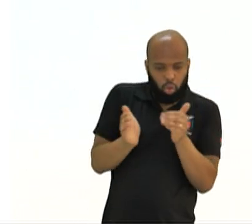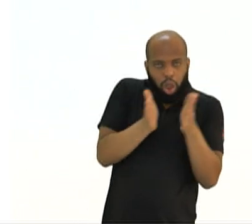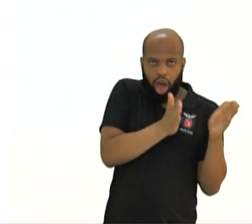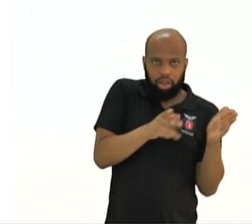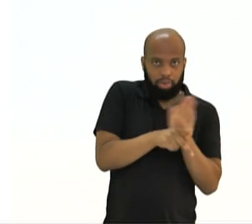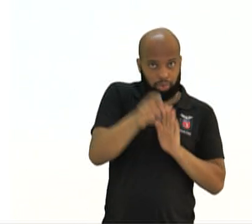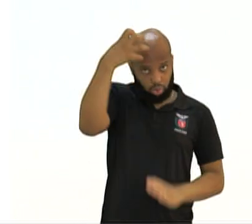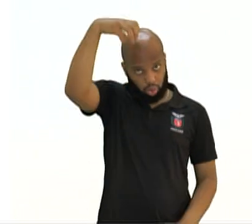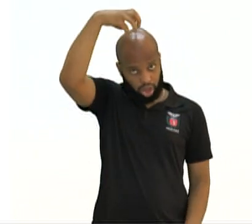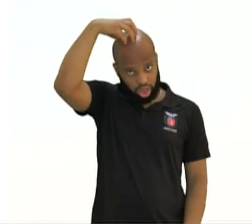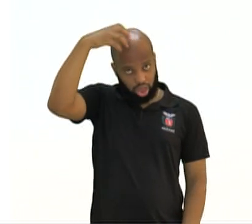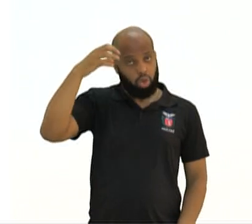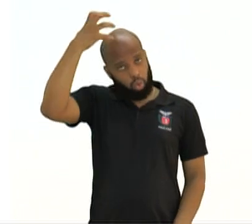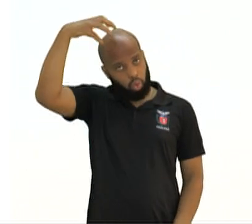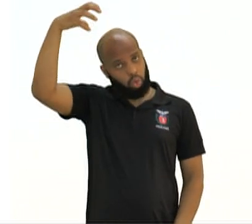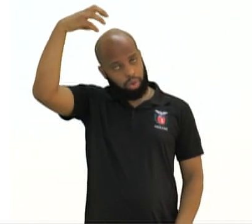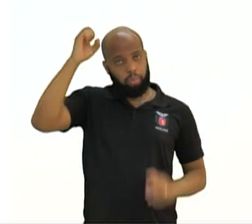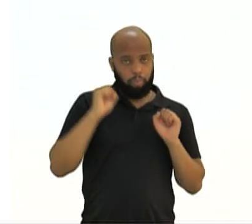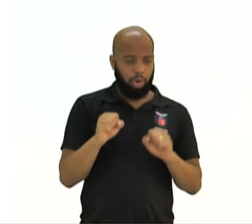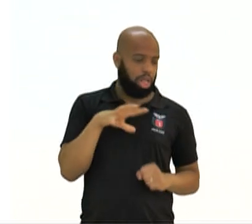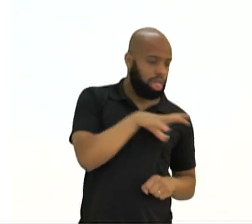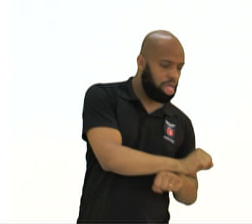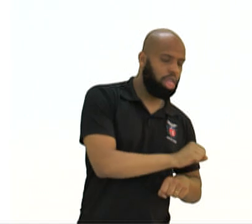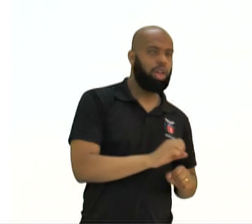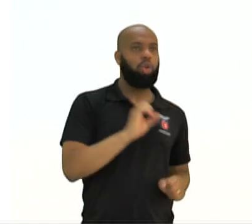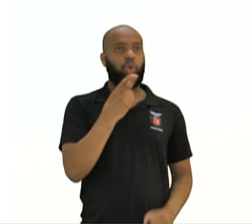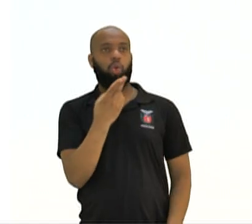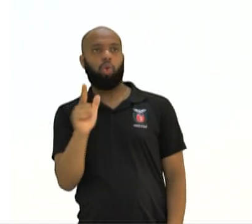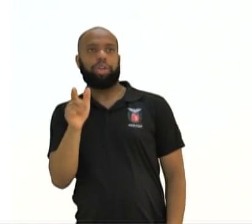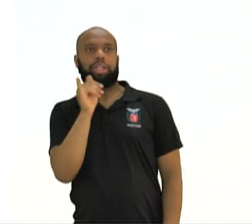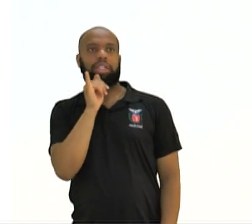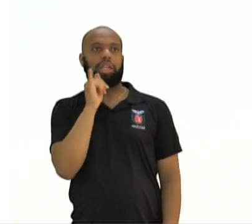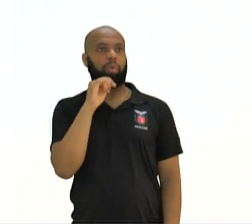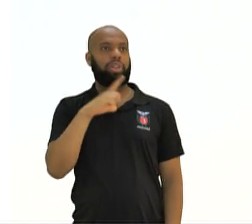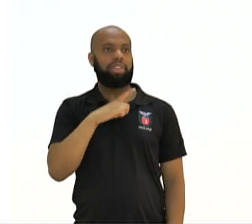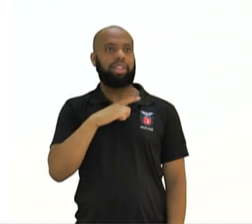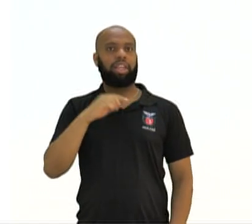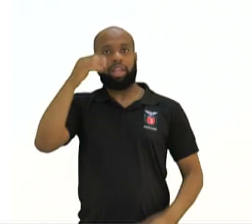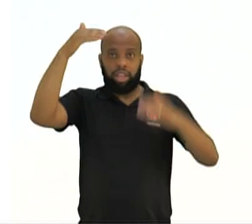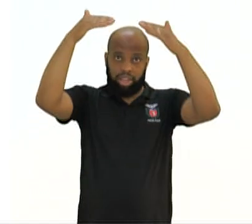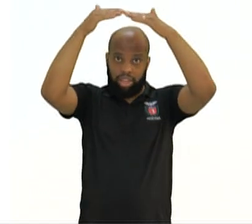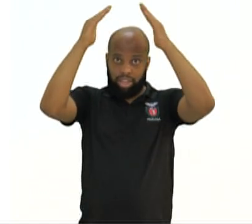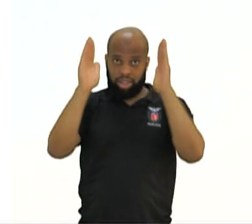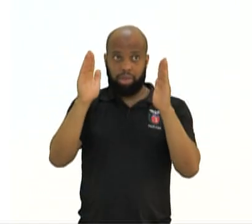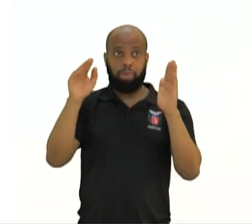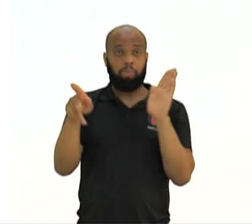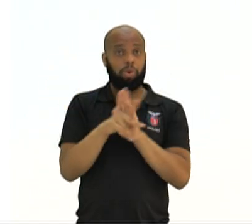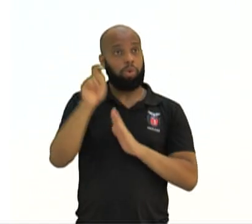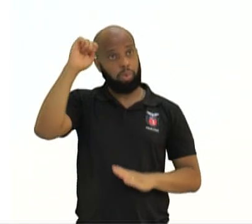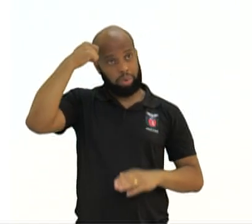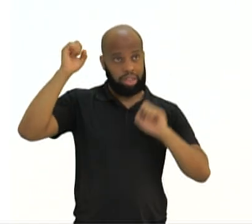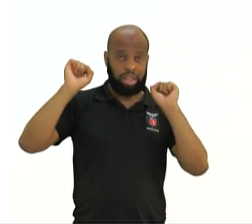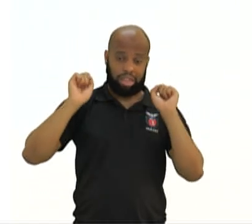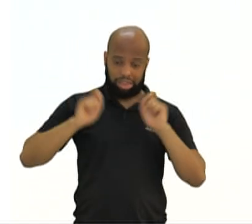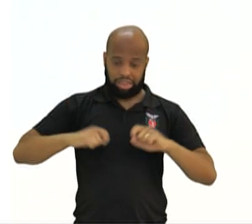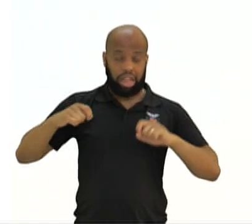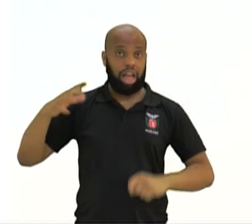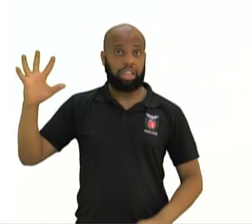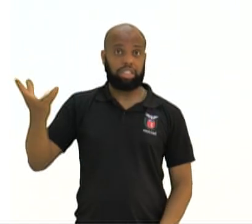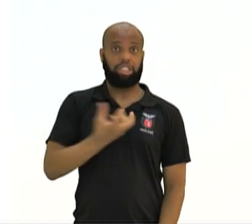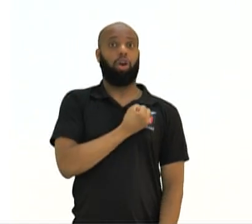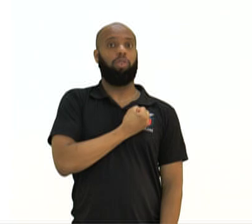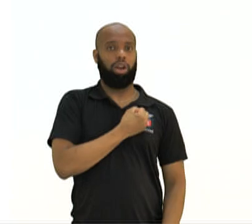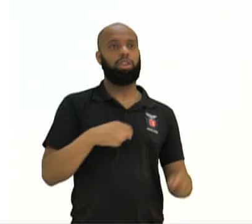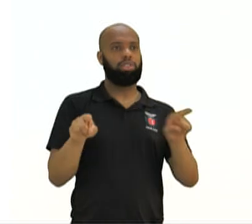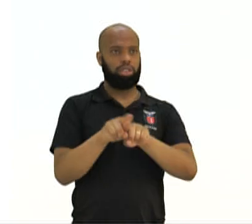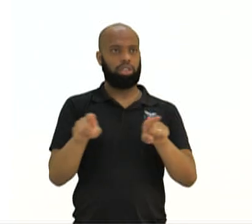outra peça po possa capturar. Então, nesse caso aqui, o próprio bispo, que também faz parte das peças pretas, ele pode